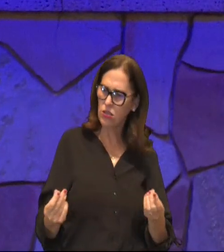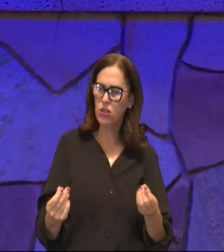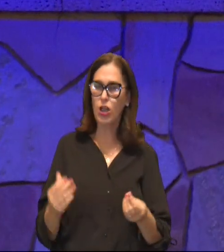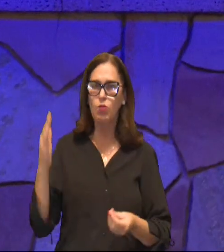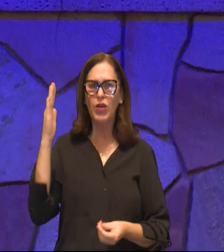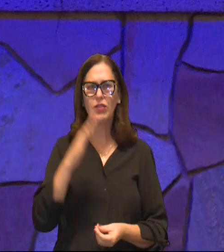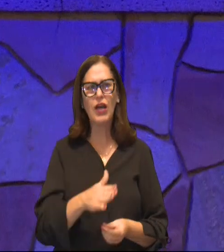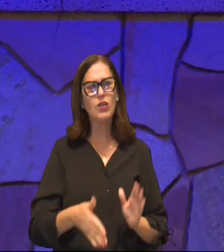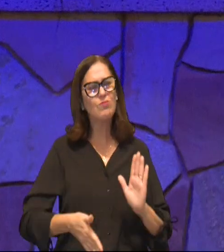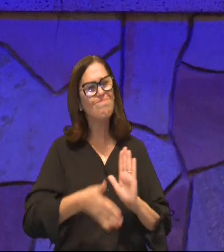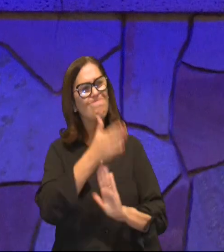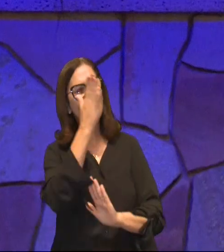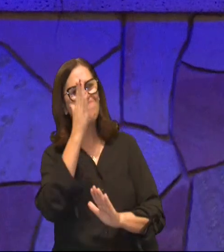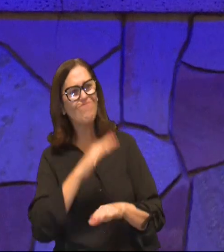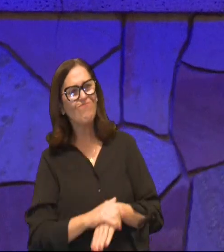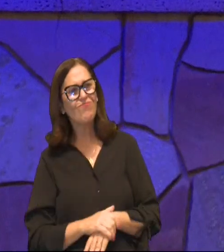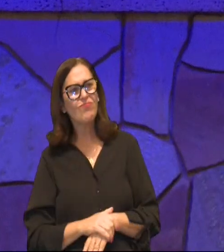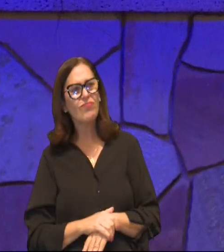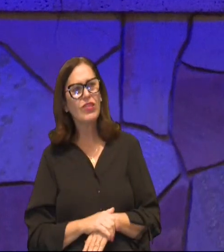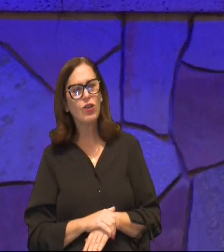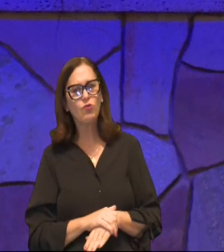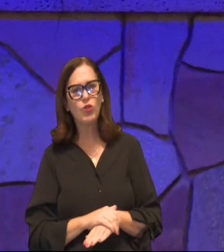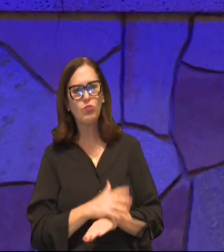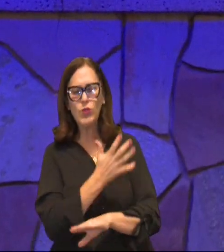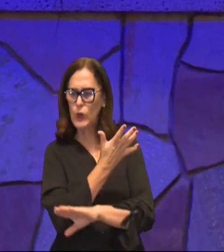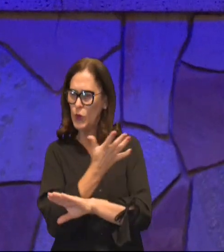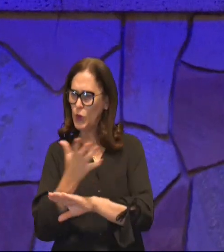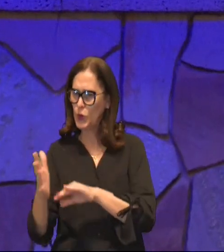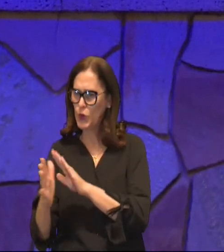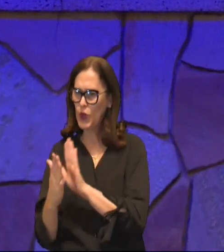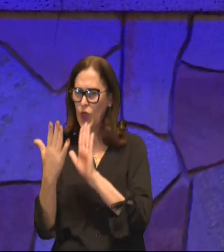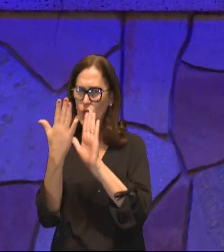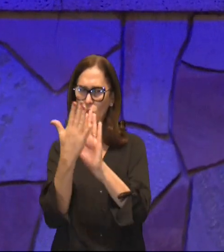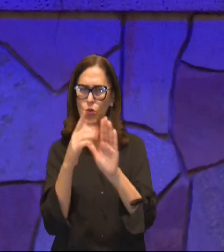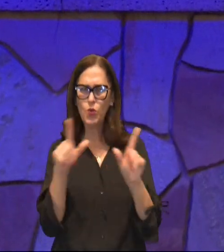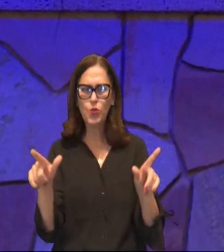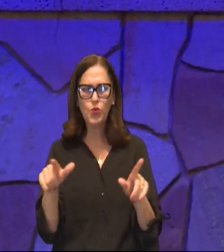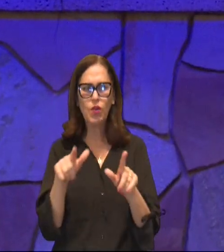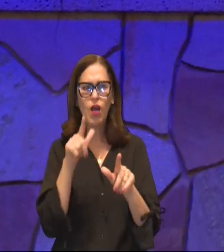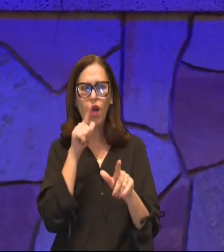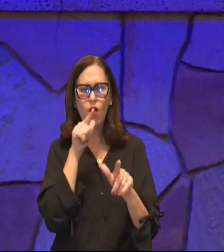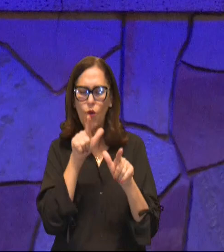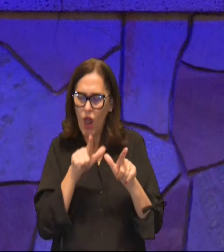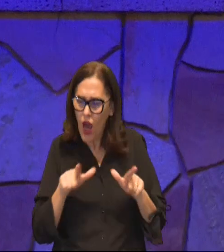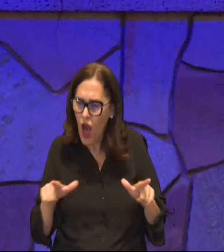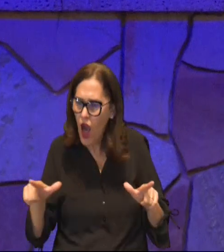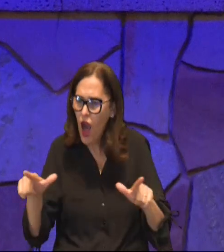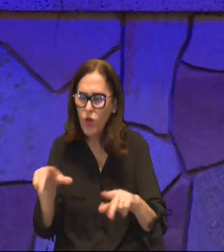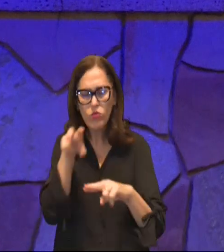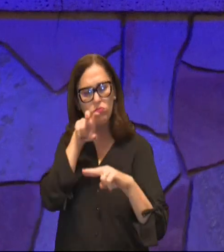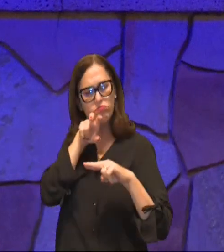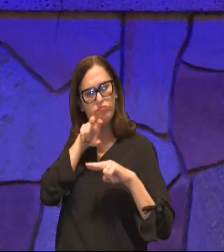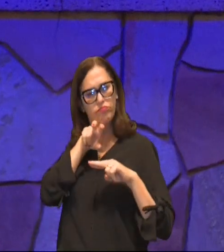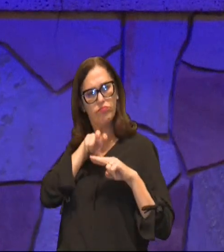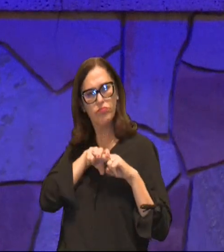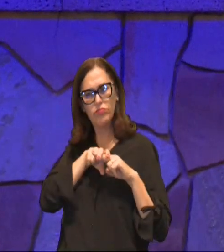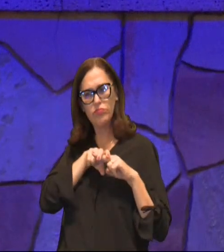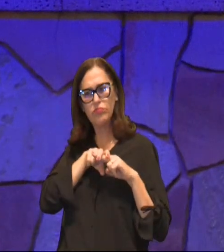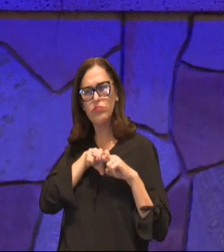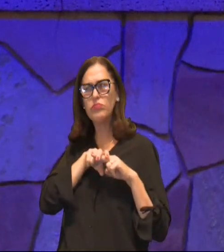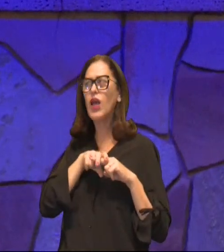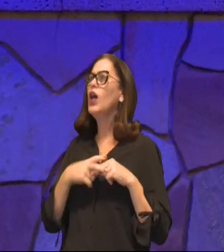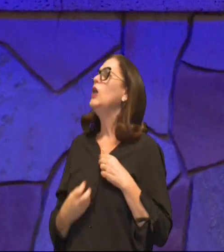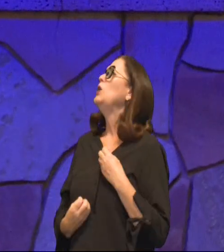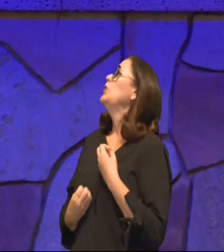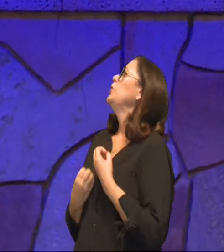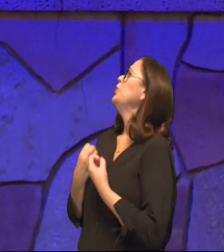tarde eu saí, fui para um campo, em frente a este campo havia um lago, me sentei ali e rasguei o meu